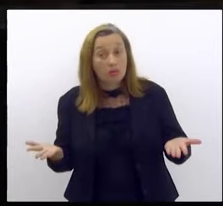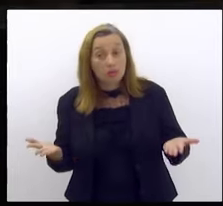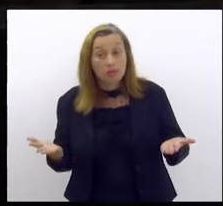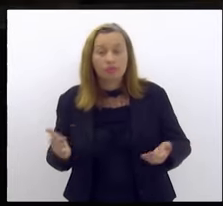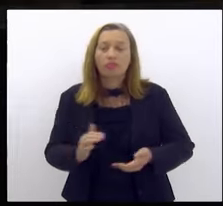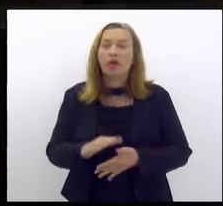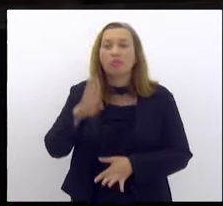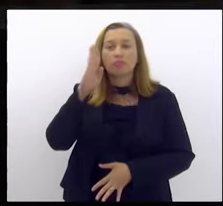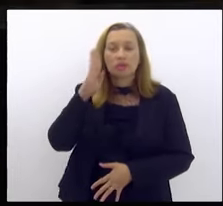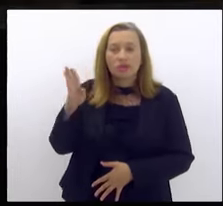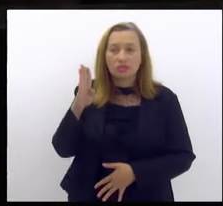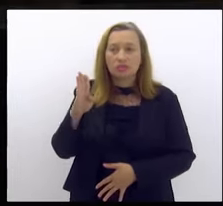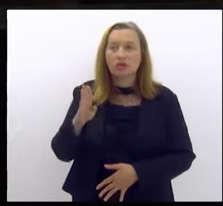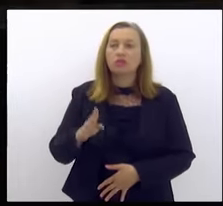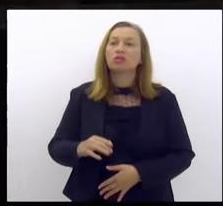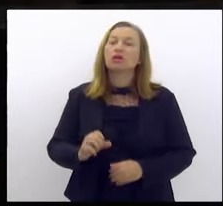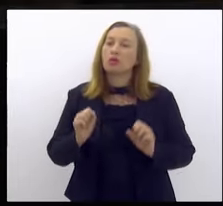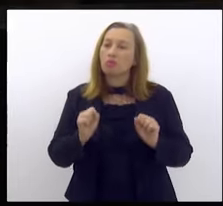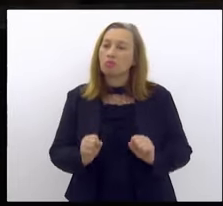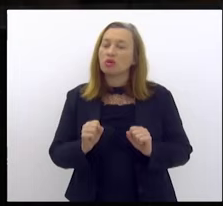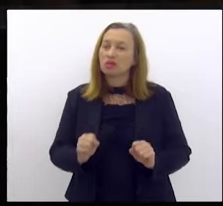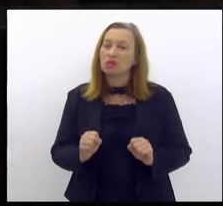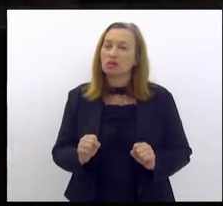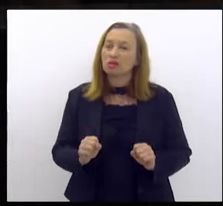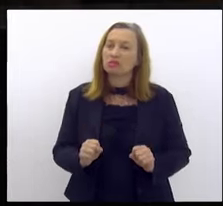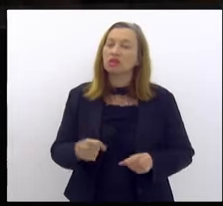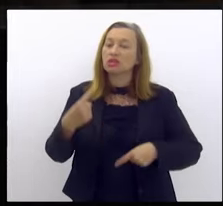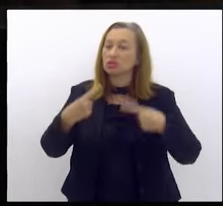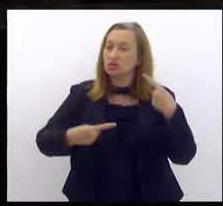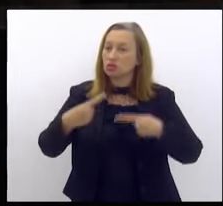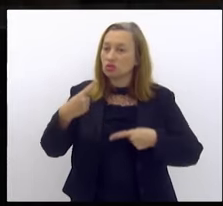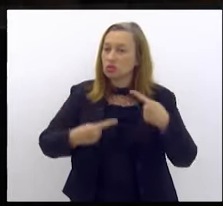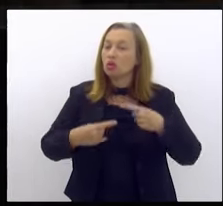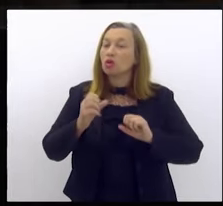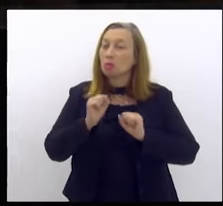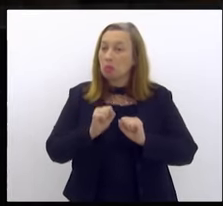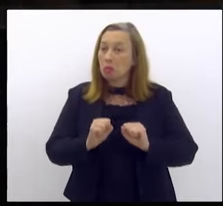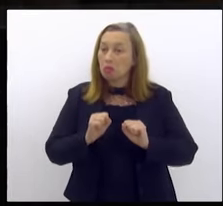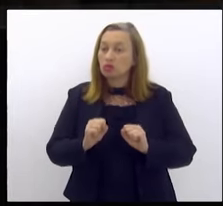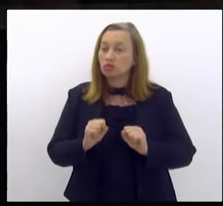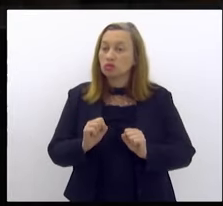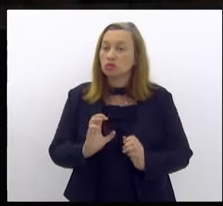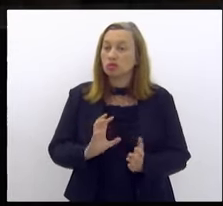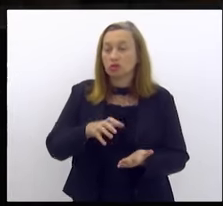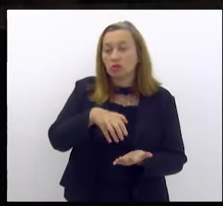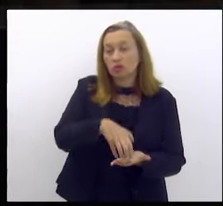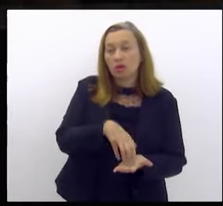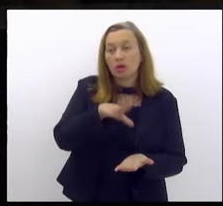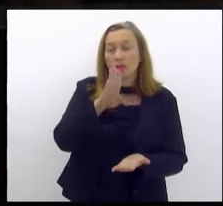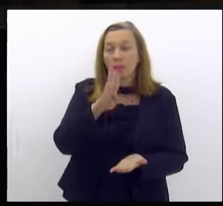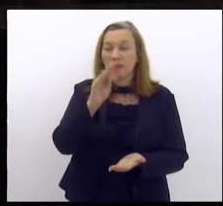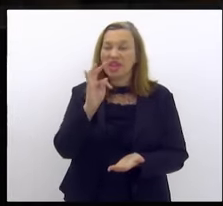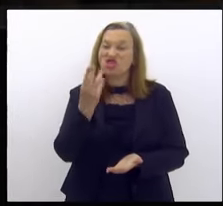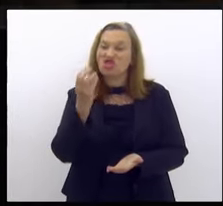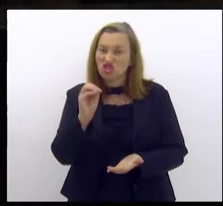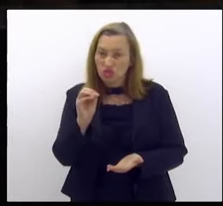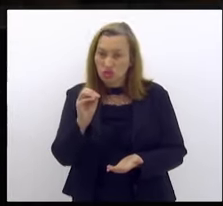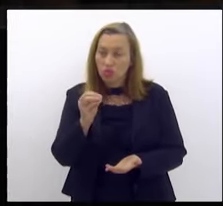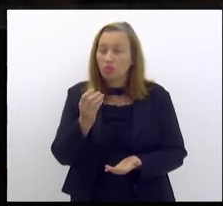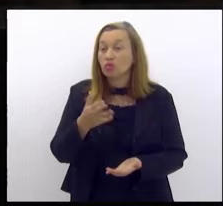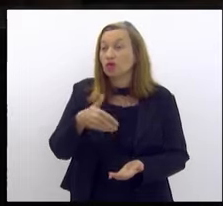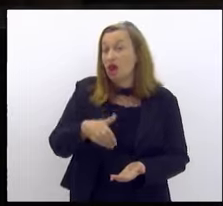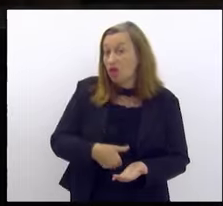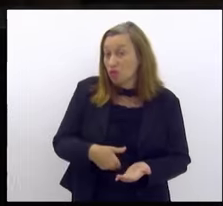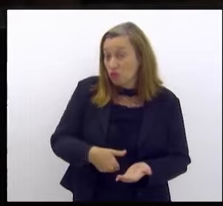é fundamental que possamos fazer esse debate, que possamos ter o Observatório Betinho, o Observatório da